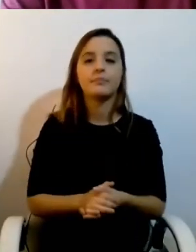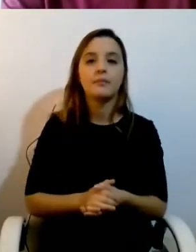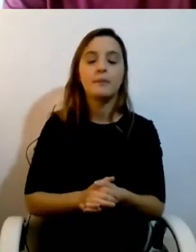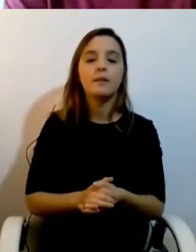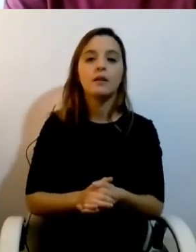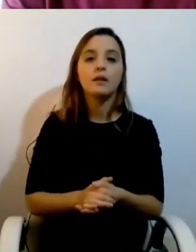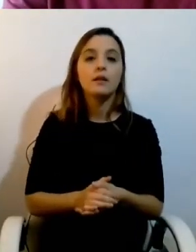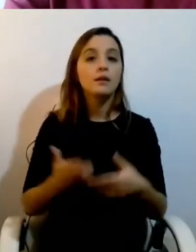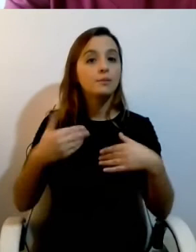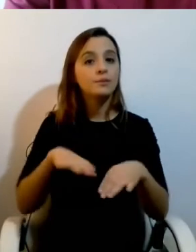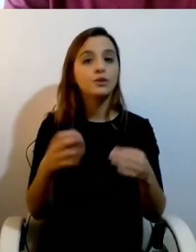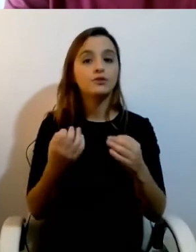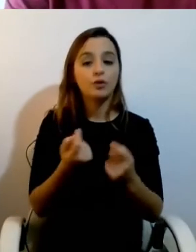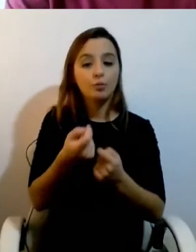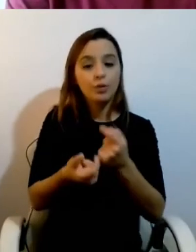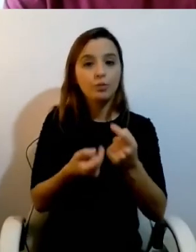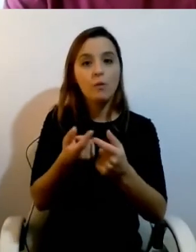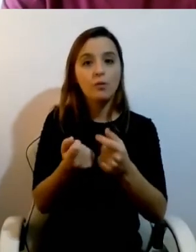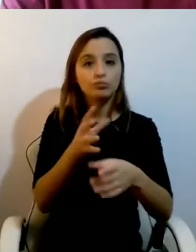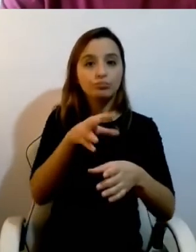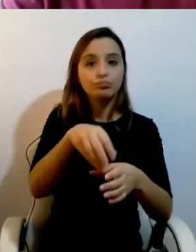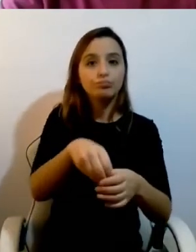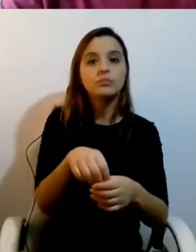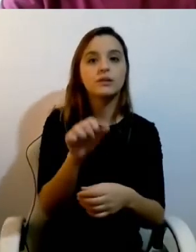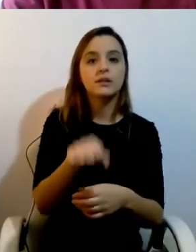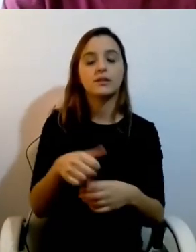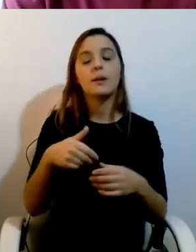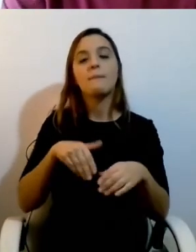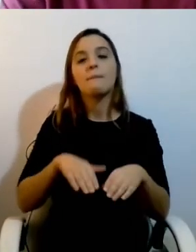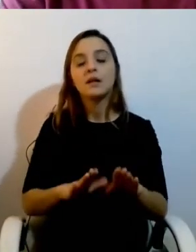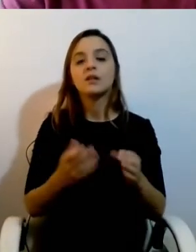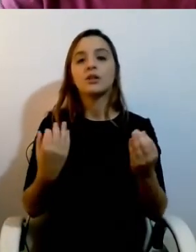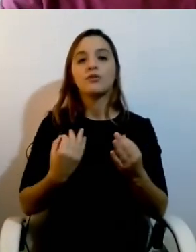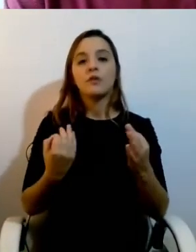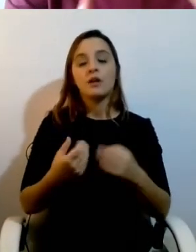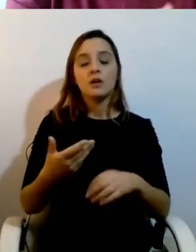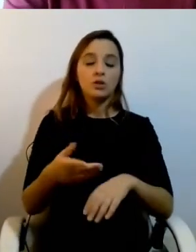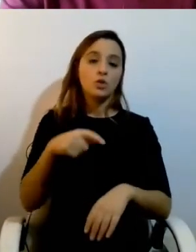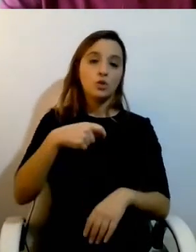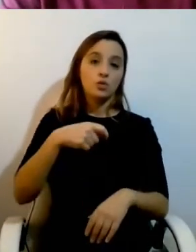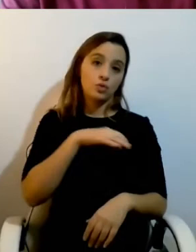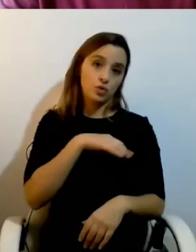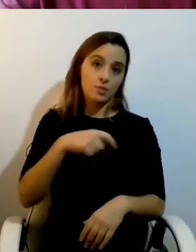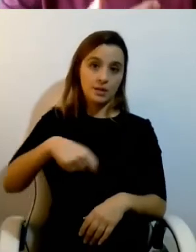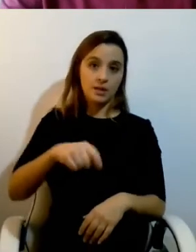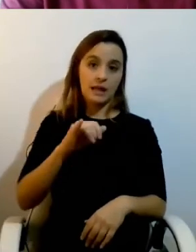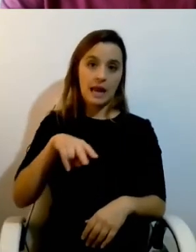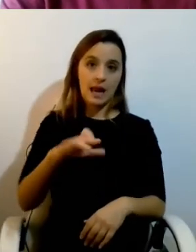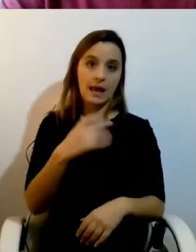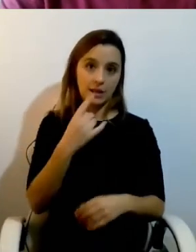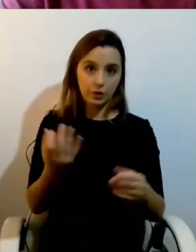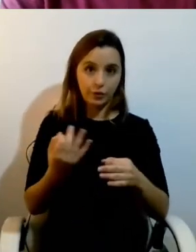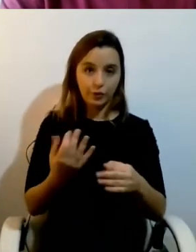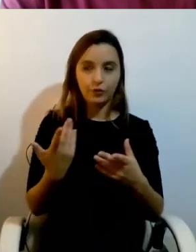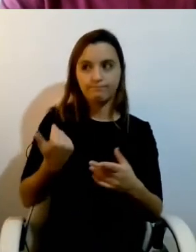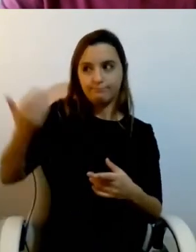se foi introduzindo. Efetivamente, não se conseguiu, como o Sr. Presidente do INR disse, dessa sua vida passada, foi muito difícil